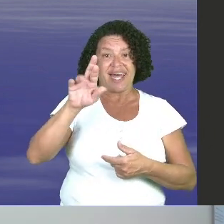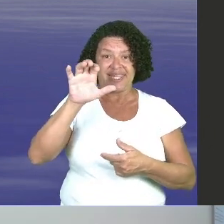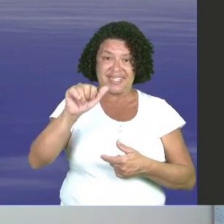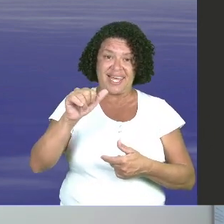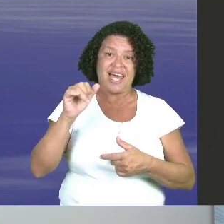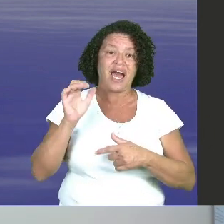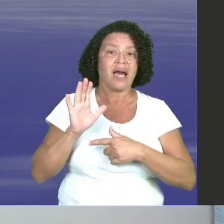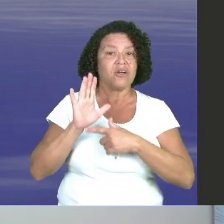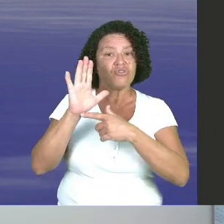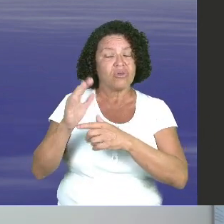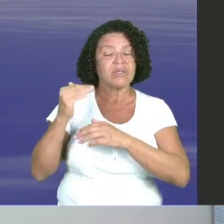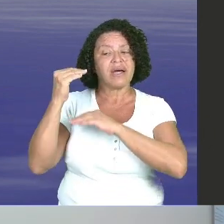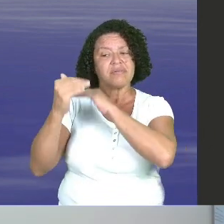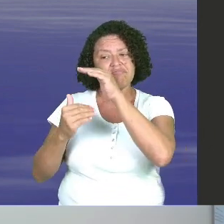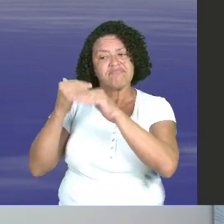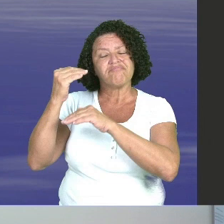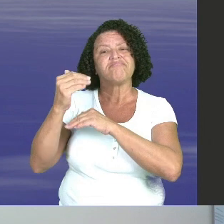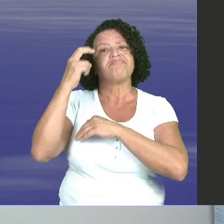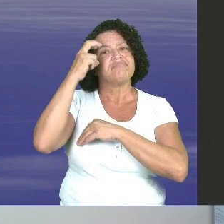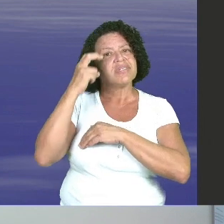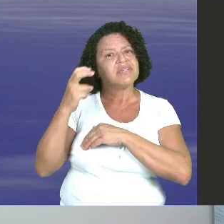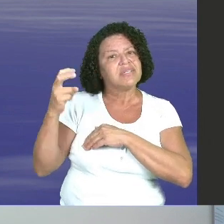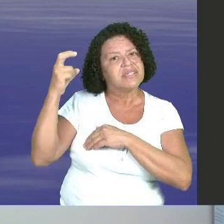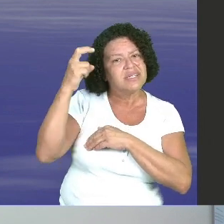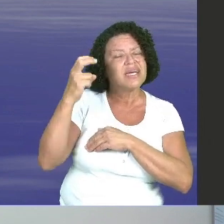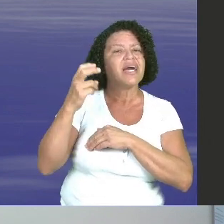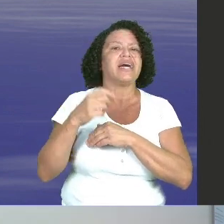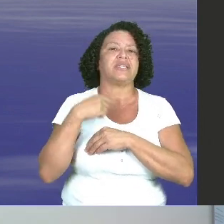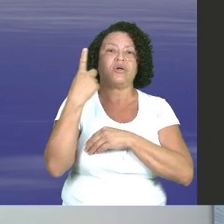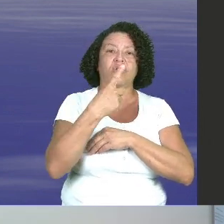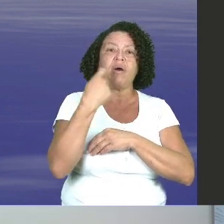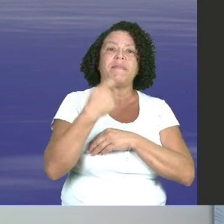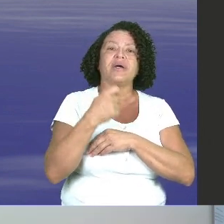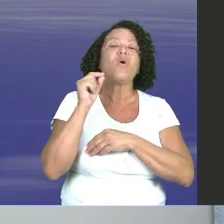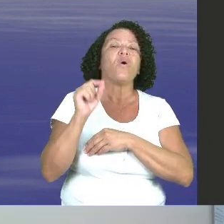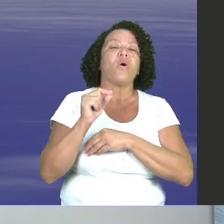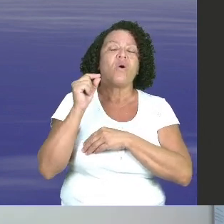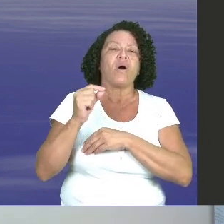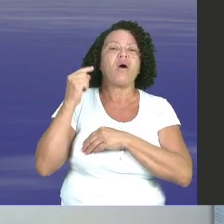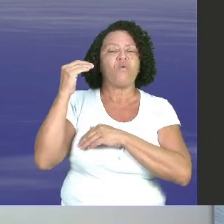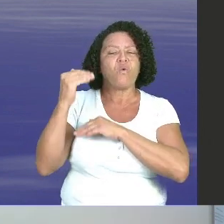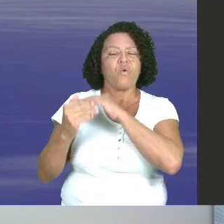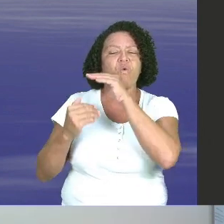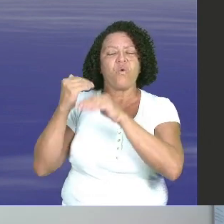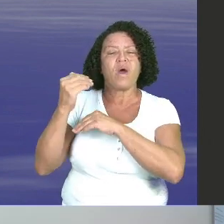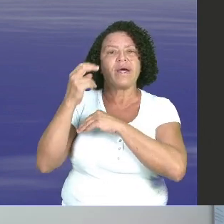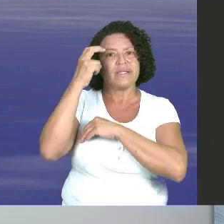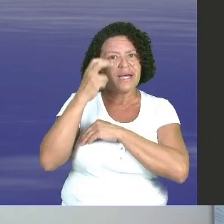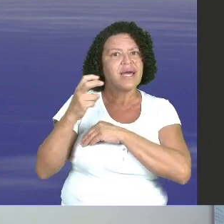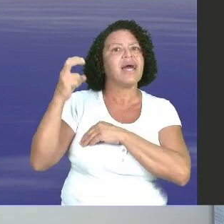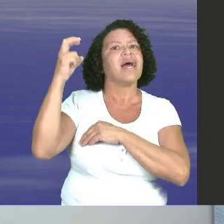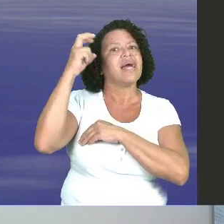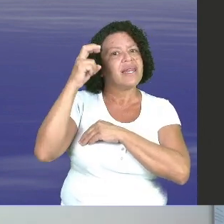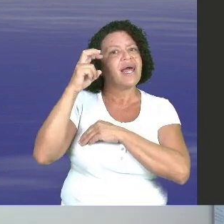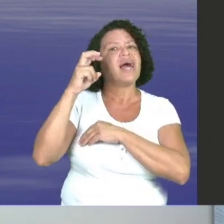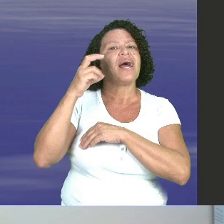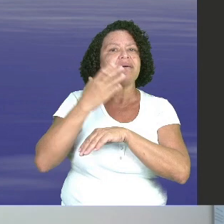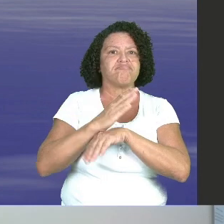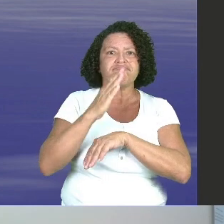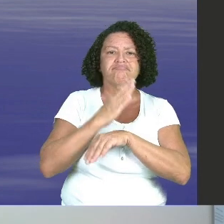Ajudar a desenvolver a inteligência. Nós precisamos desenvolver a nossa inteligência, nos